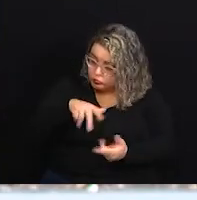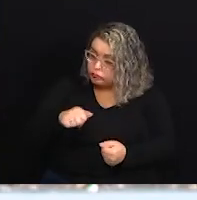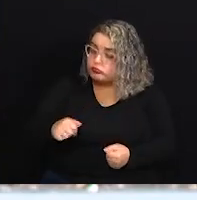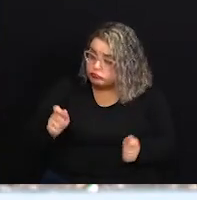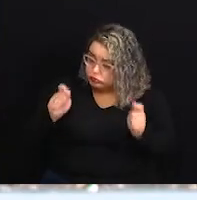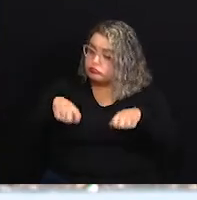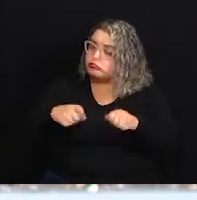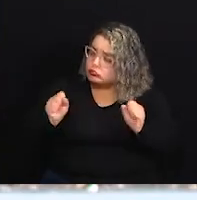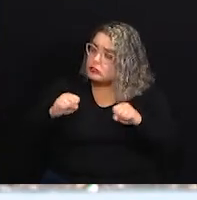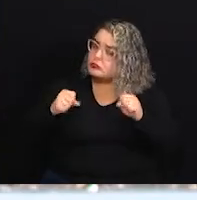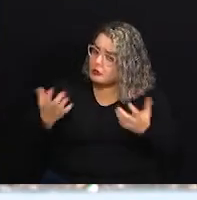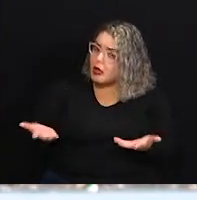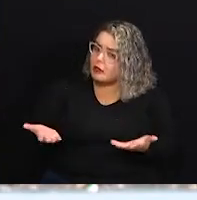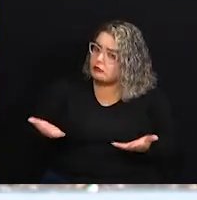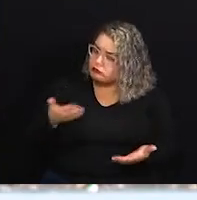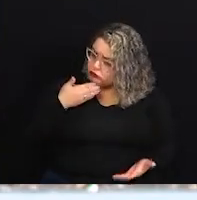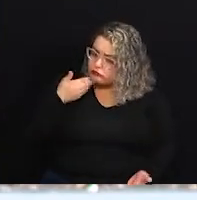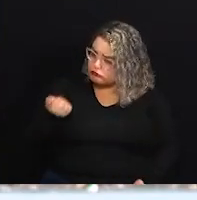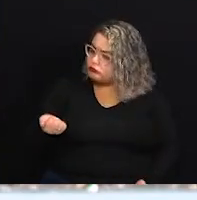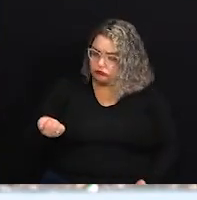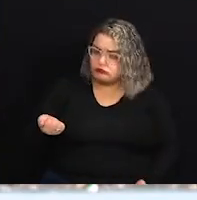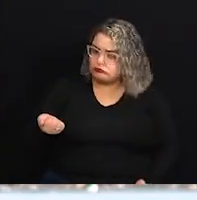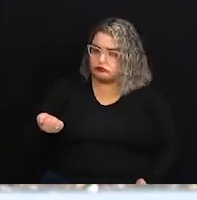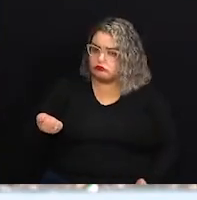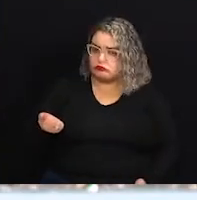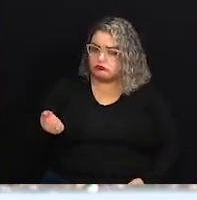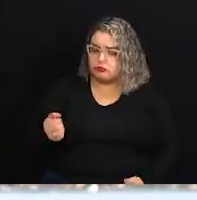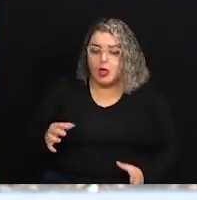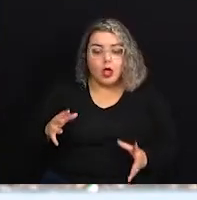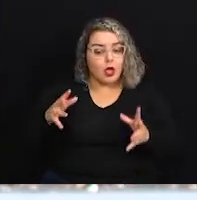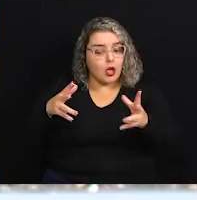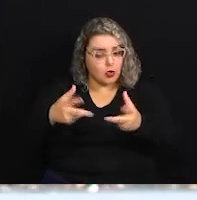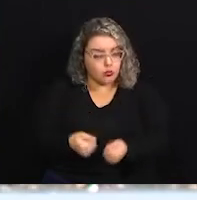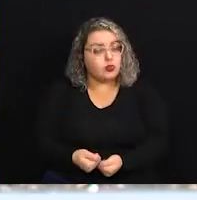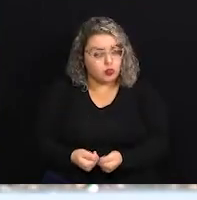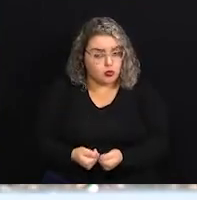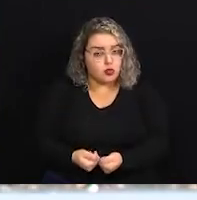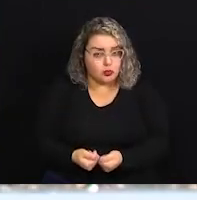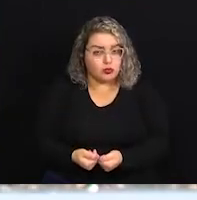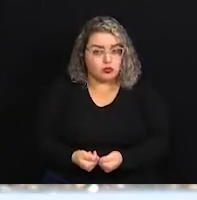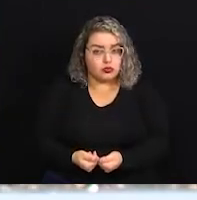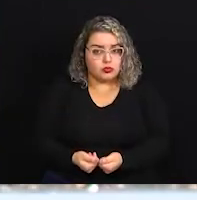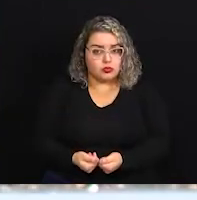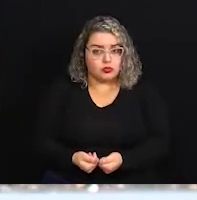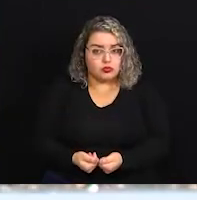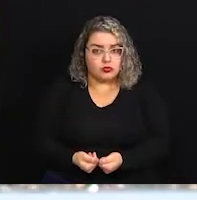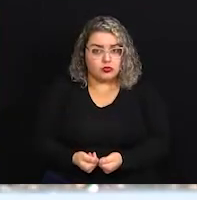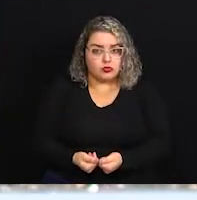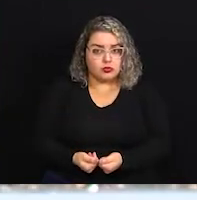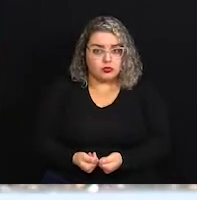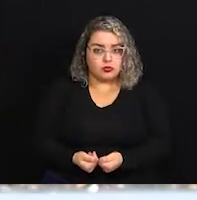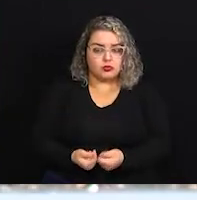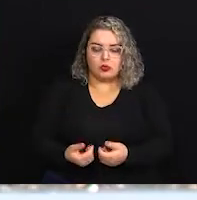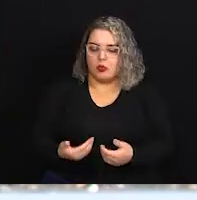é possível. E nós podemos ter um mundo melhor e que todos esses